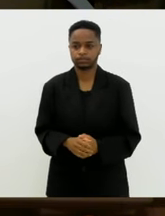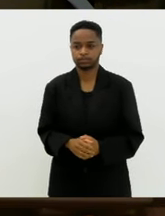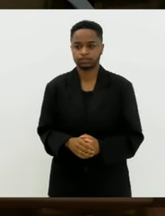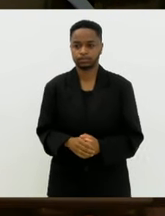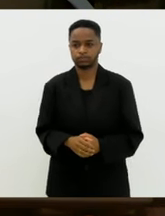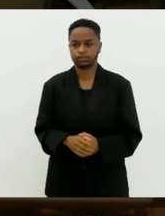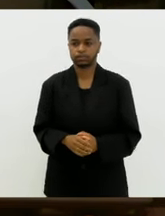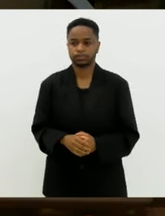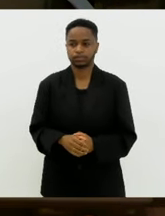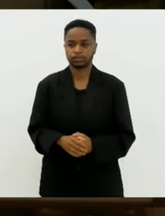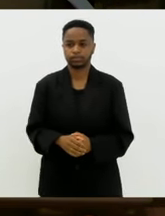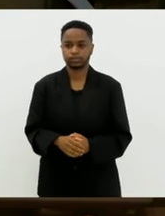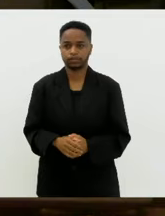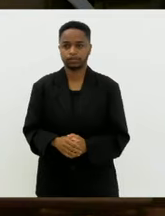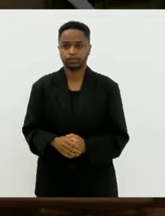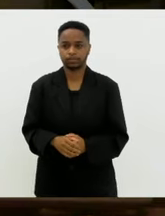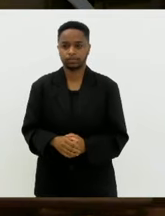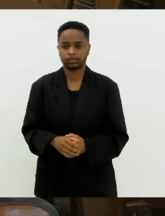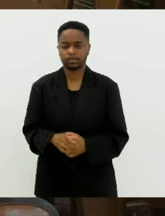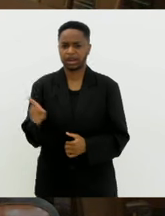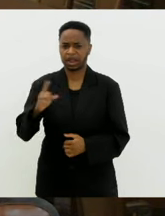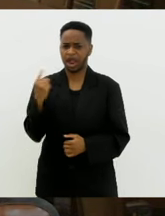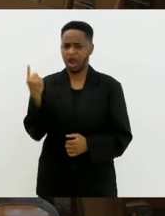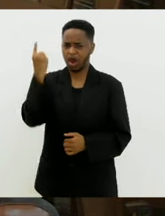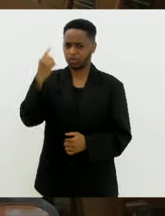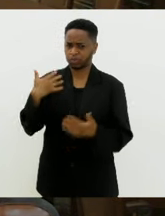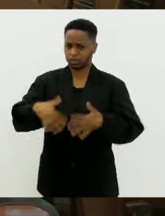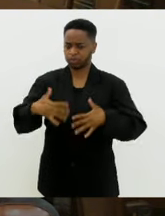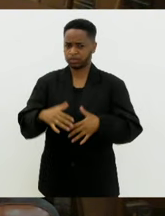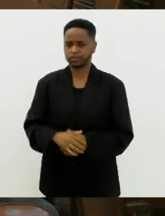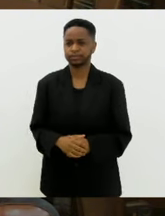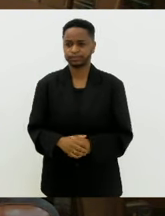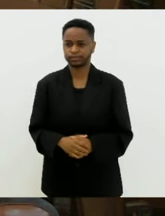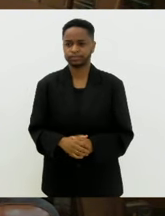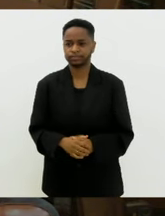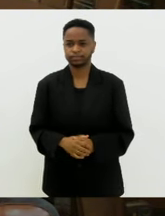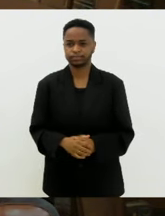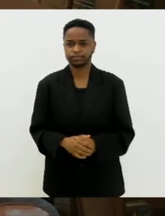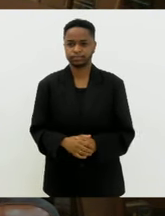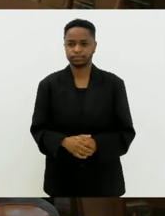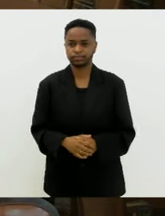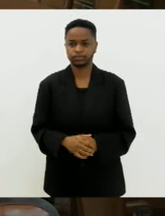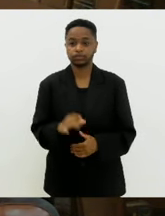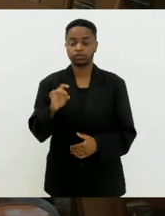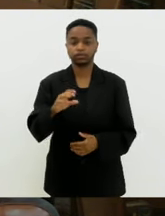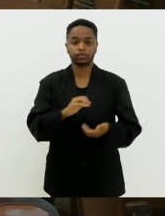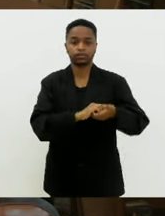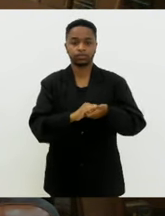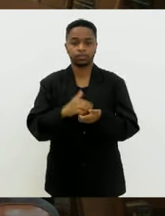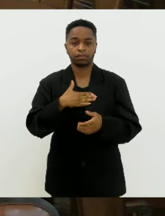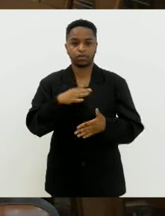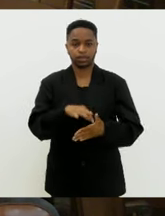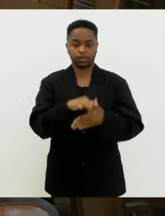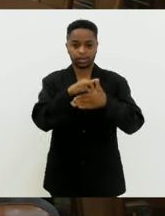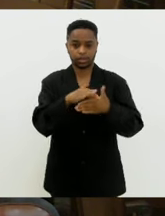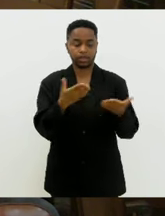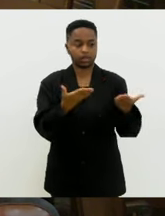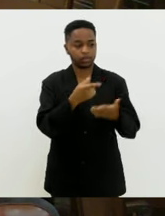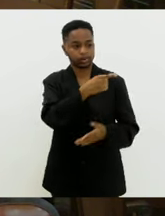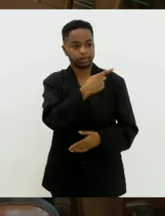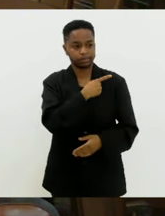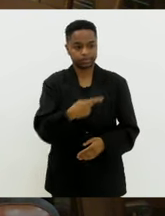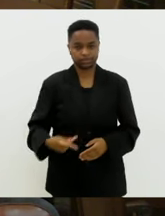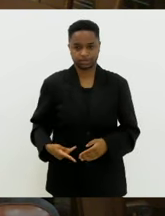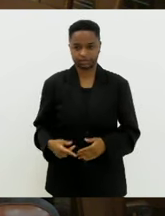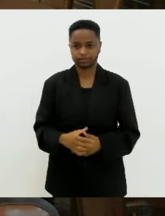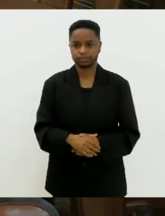Serafim é muito grande, cara. Presidente, só com deputado Marcelo Dino, só cumprimentar aqui meu líder e agora presidente em exercício. Muito